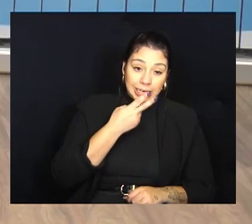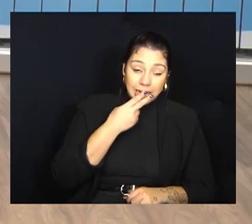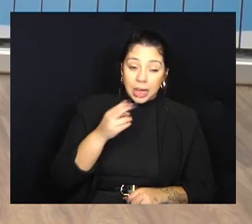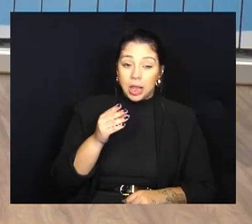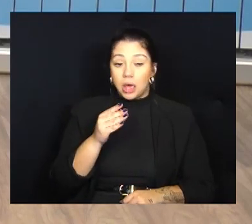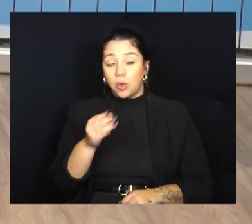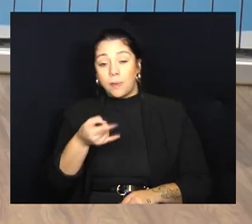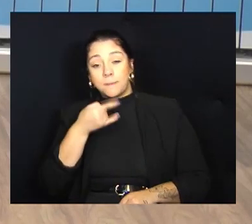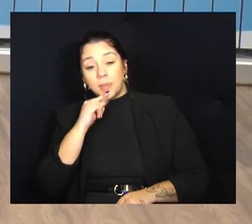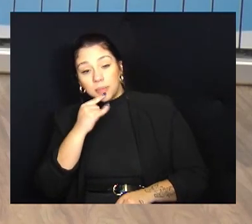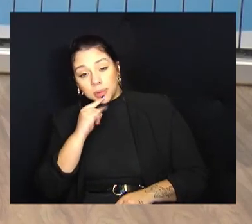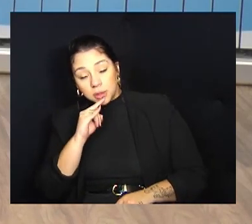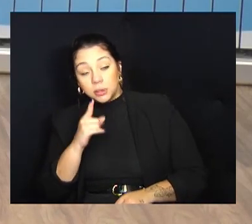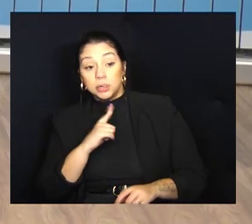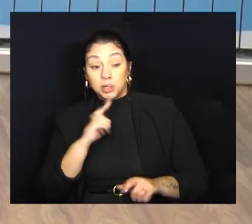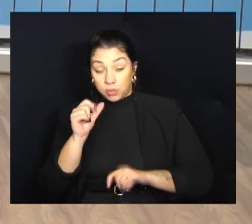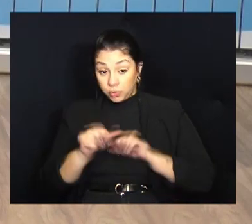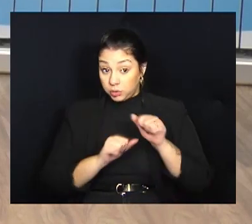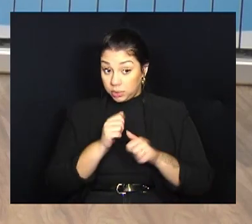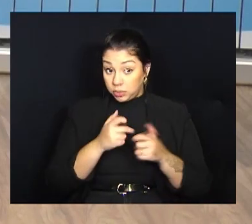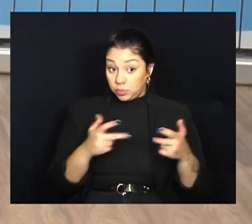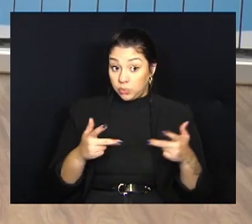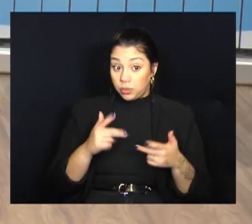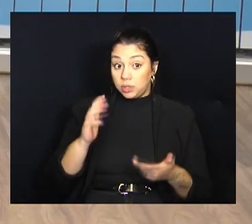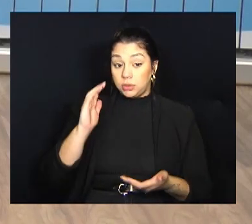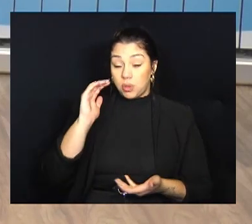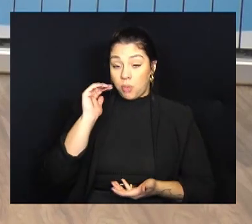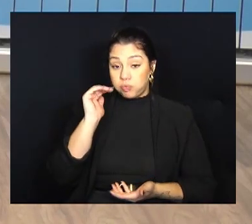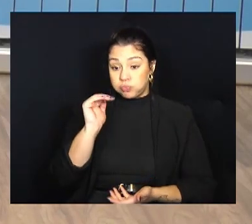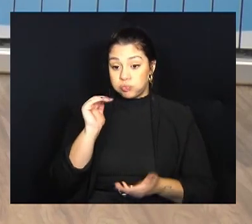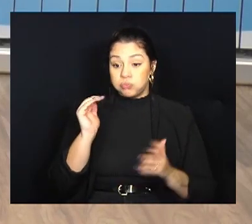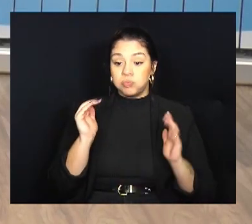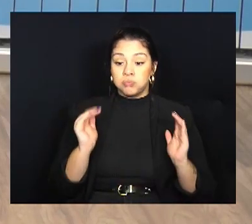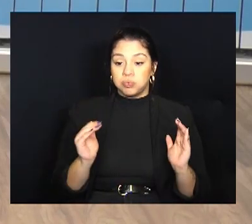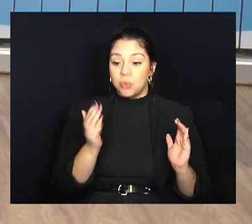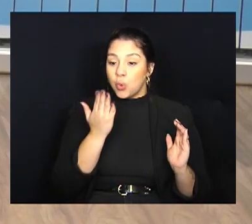existir mudança para os itens da cesta básica, ô Vinícius?